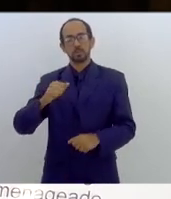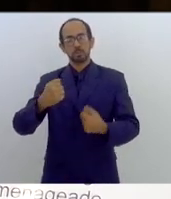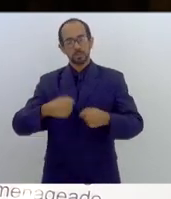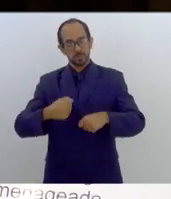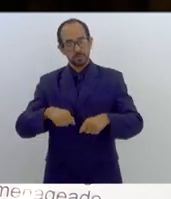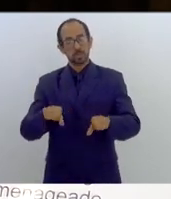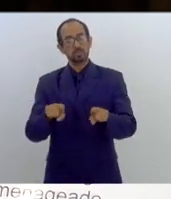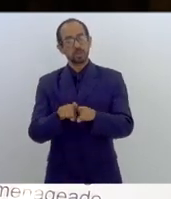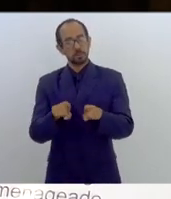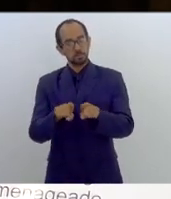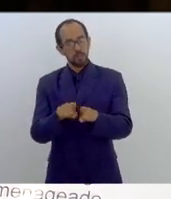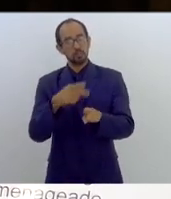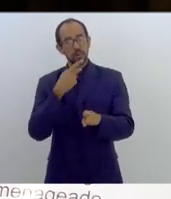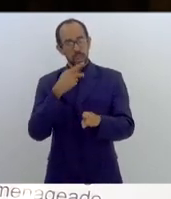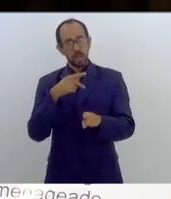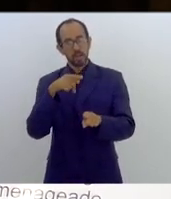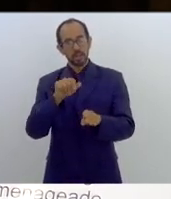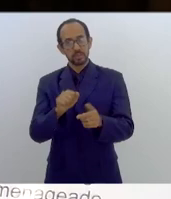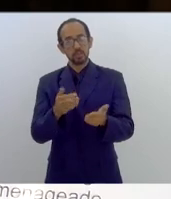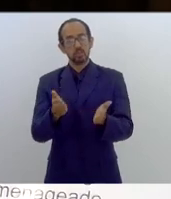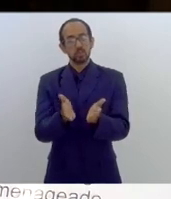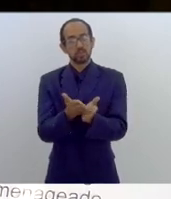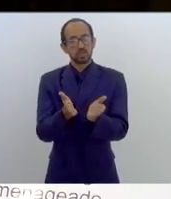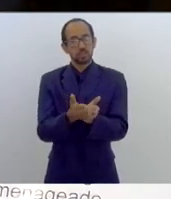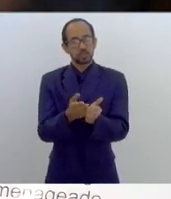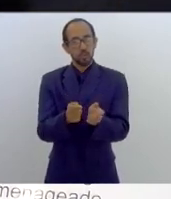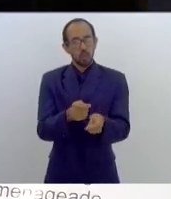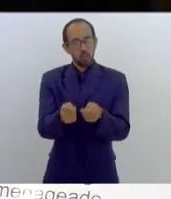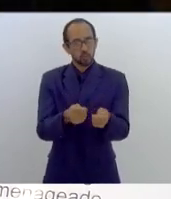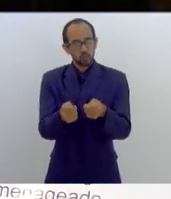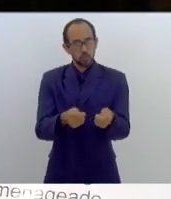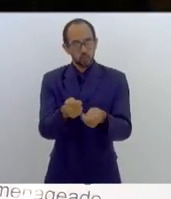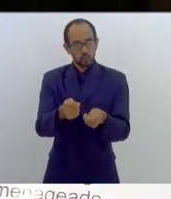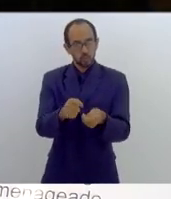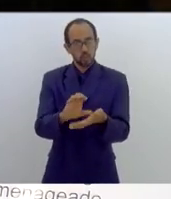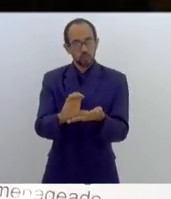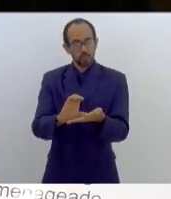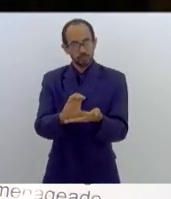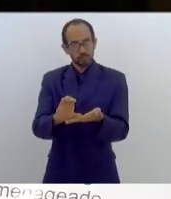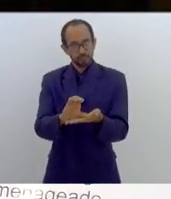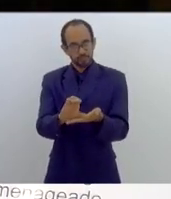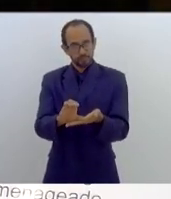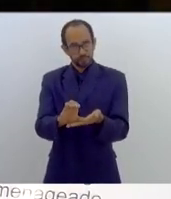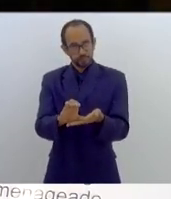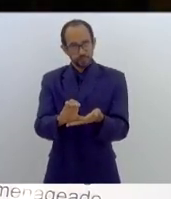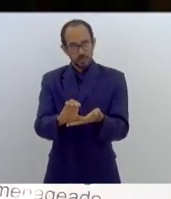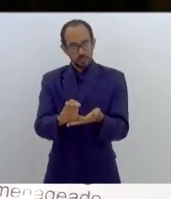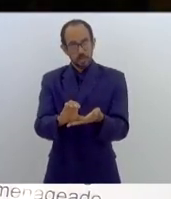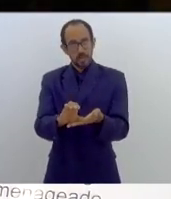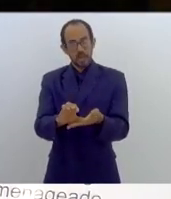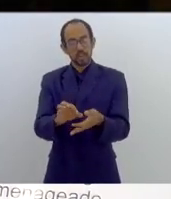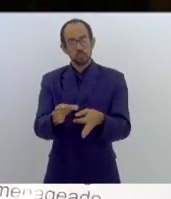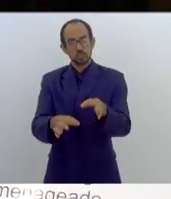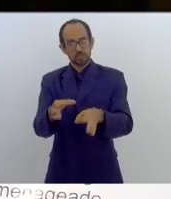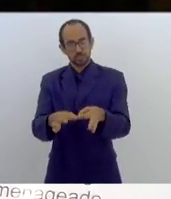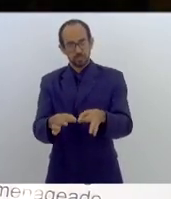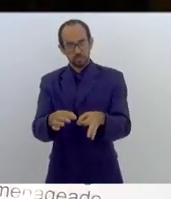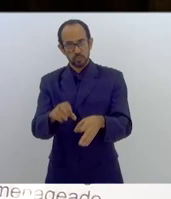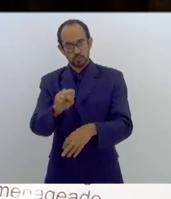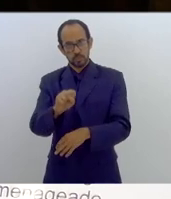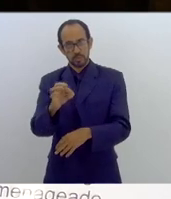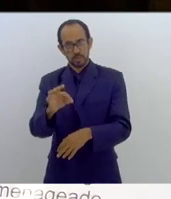ainda que é autor da obra Controle de Constitucionalidade à Luz da Jurisprudência do Supremo Tribunal